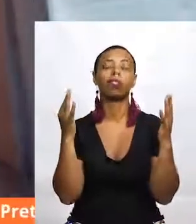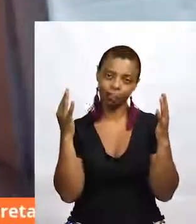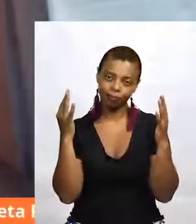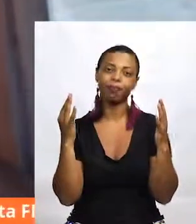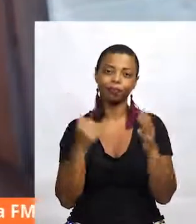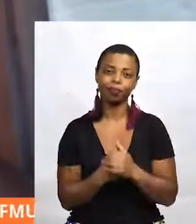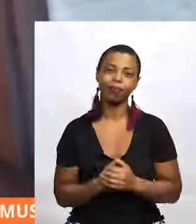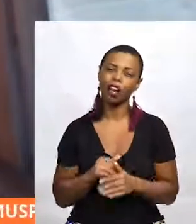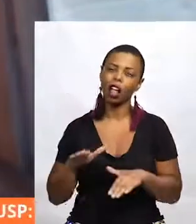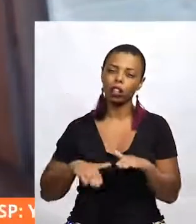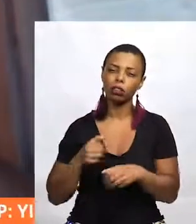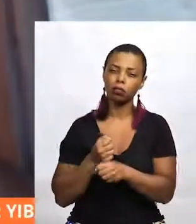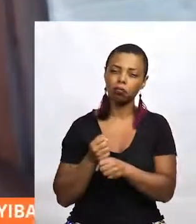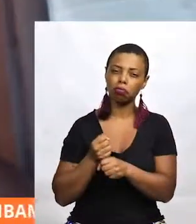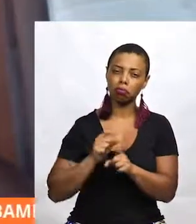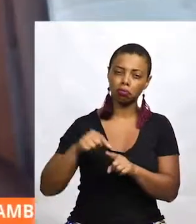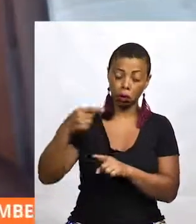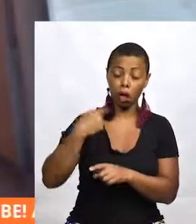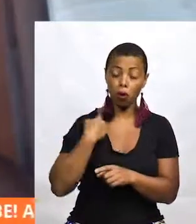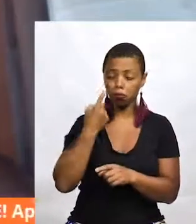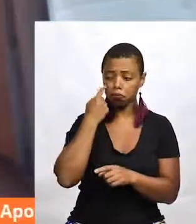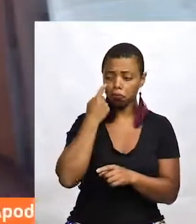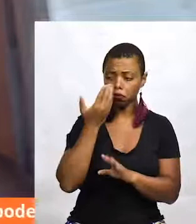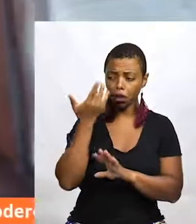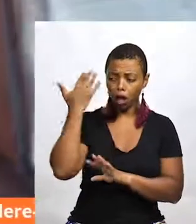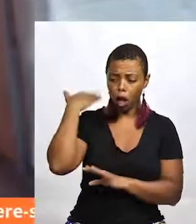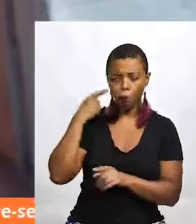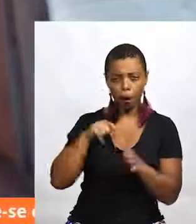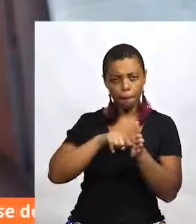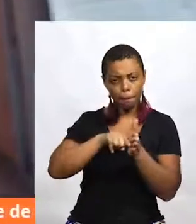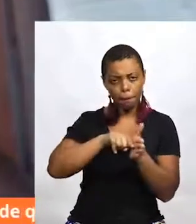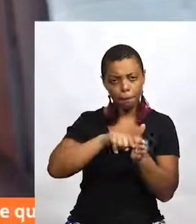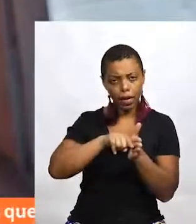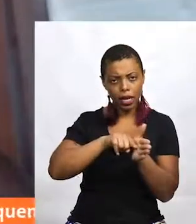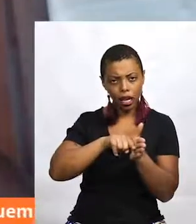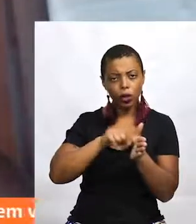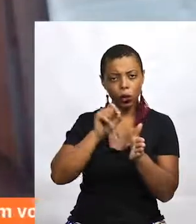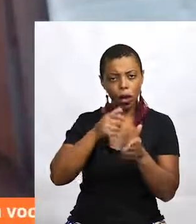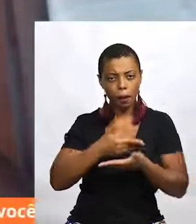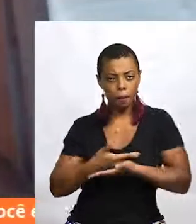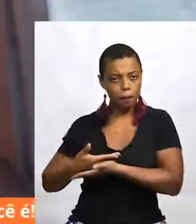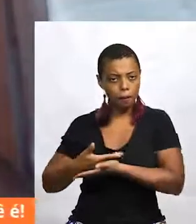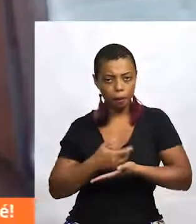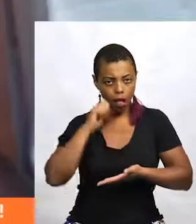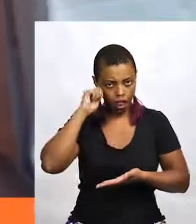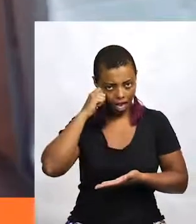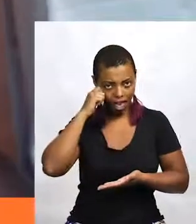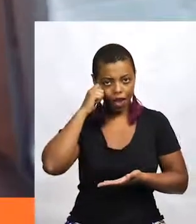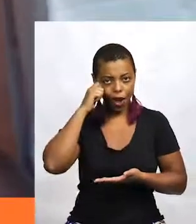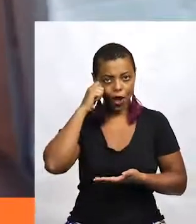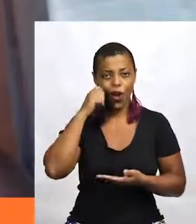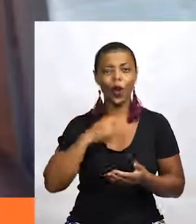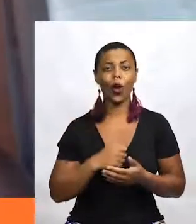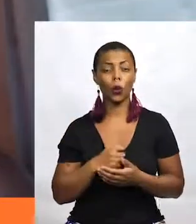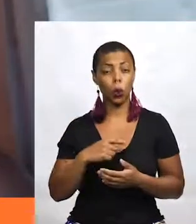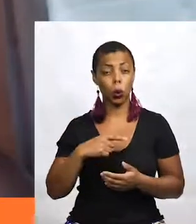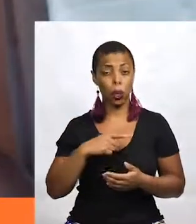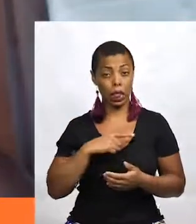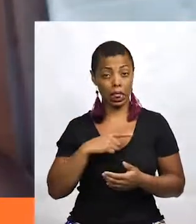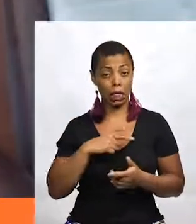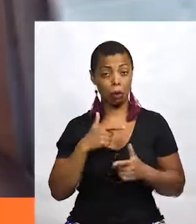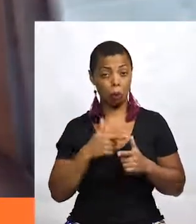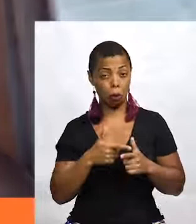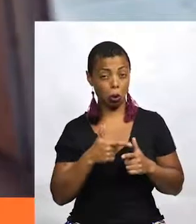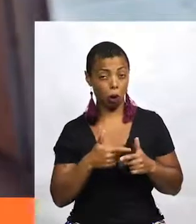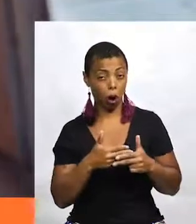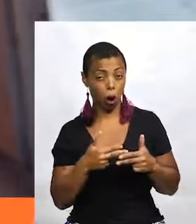uma pesquisa que eu vi esses dias, de que bebês negros que enfrentam problemas têm,